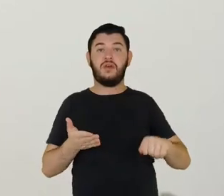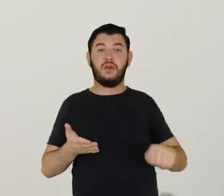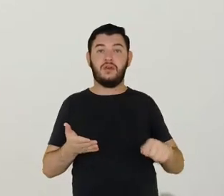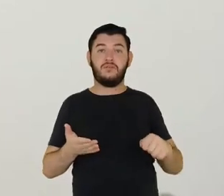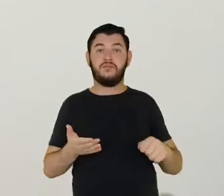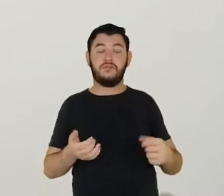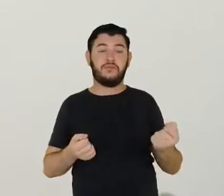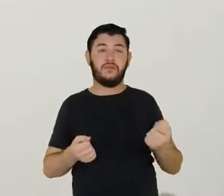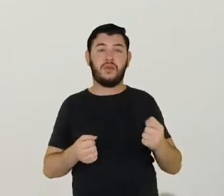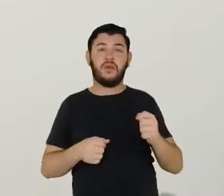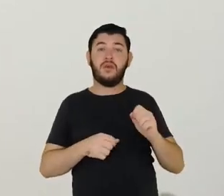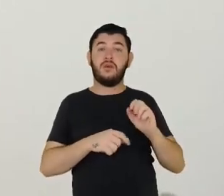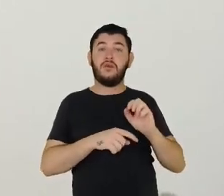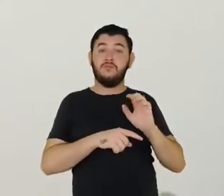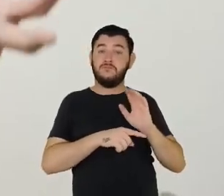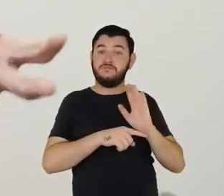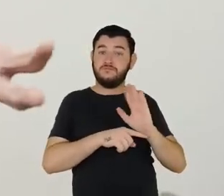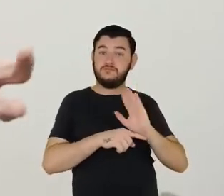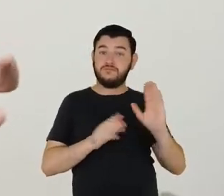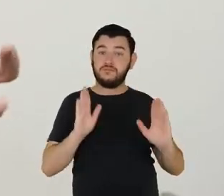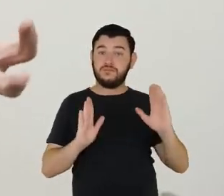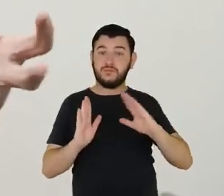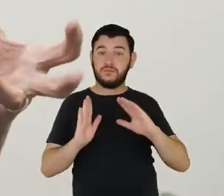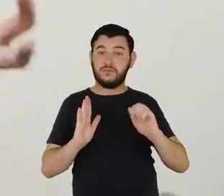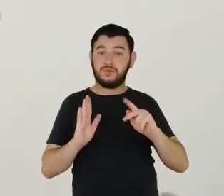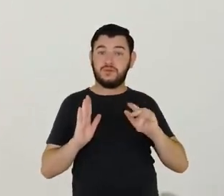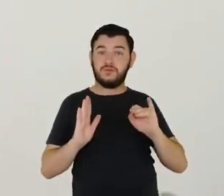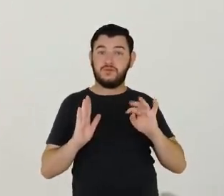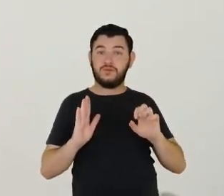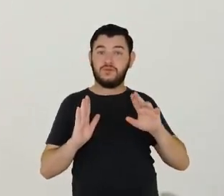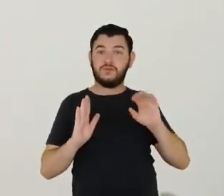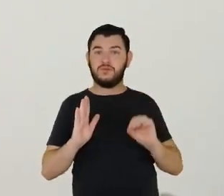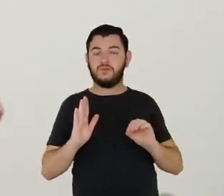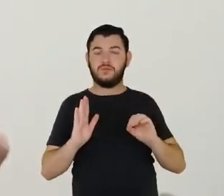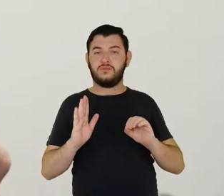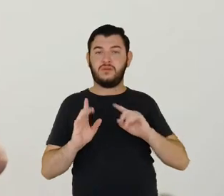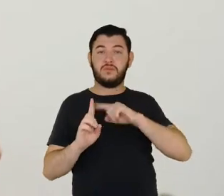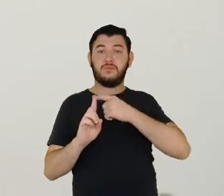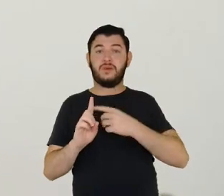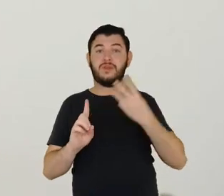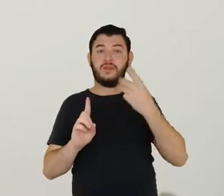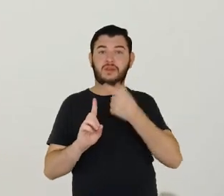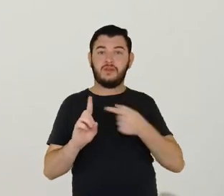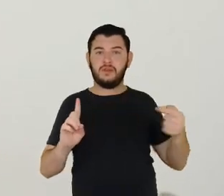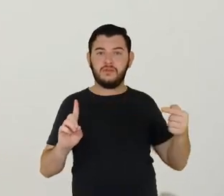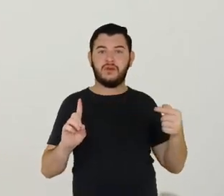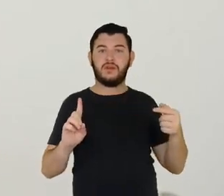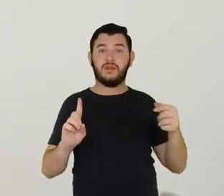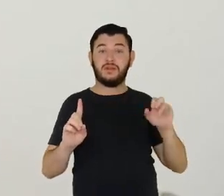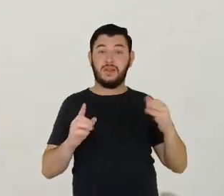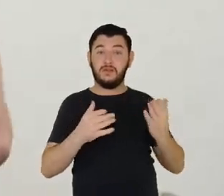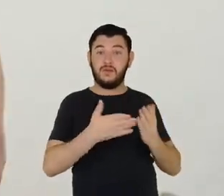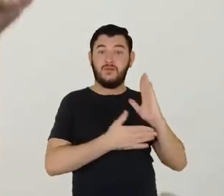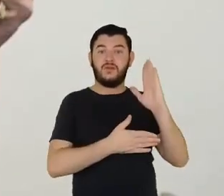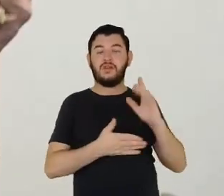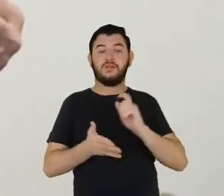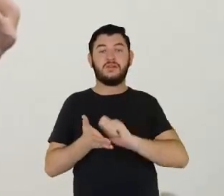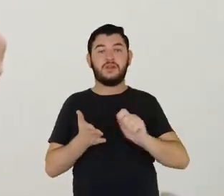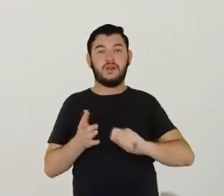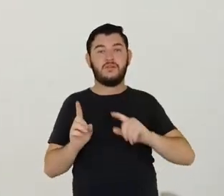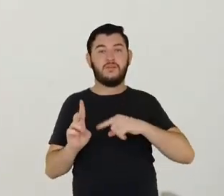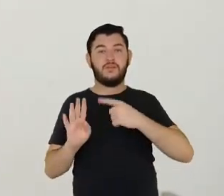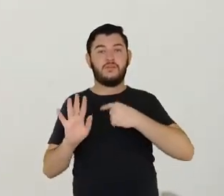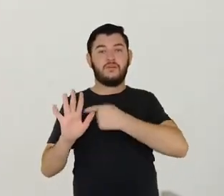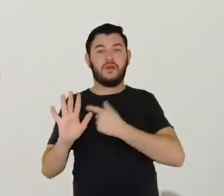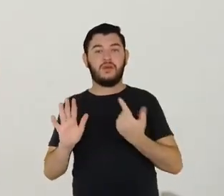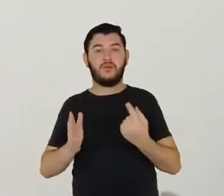mais e ganham uma mixaria. Aí tem que assinar um documento, porque se for sucesso tem que fazer a 2, e